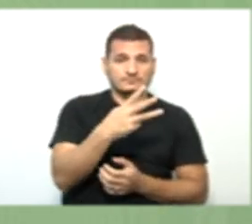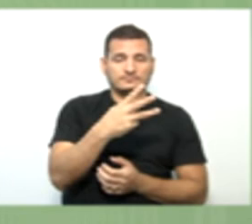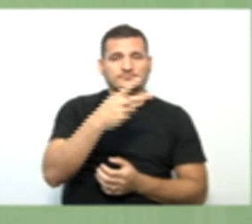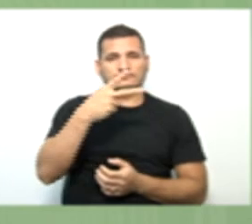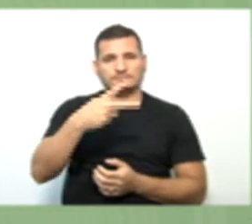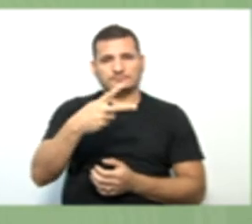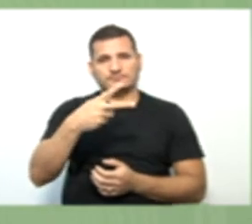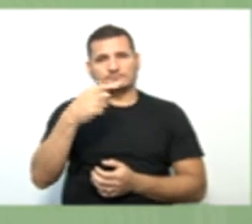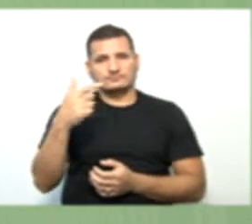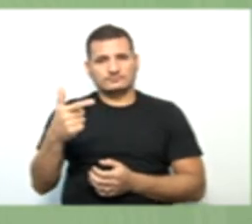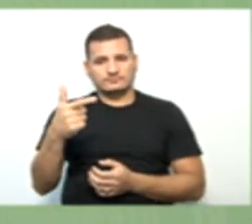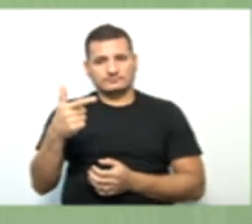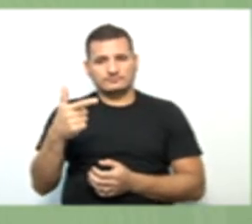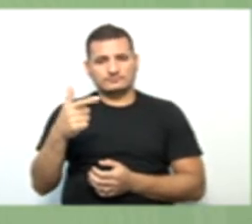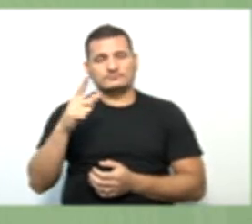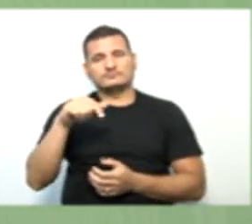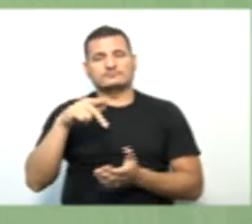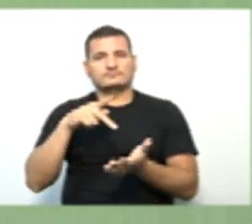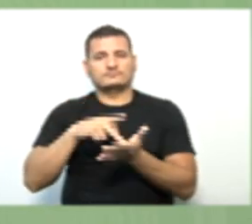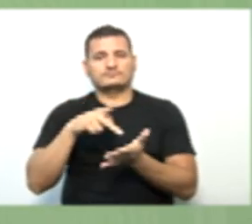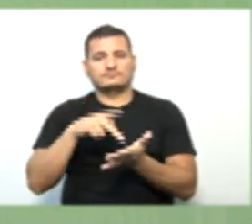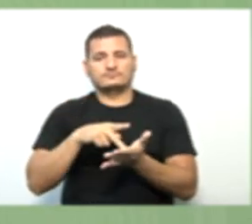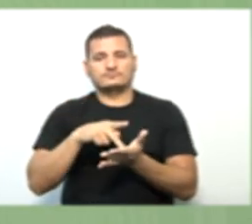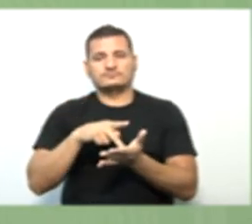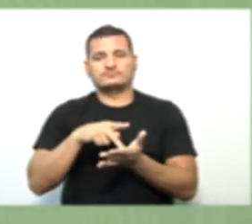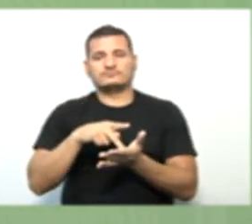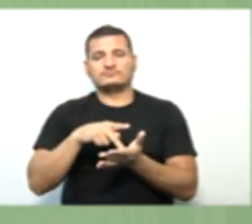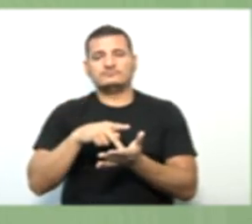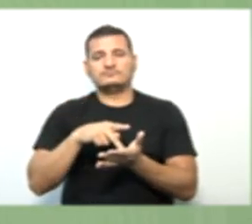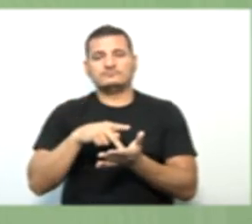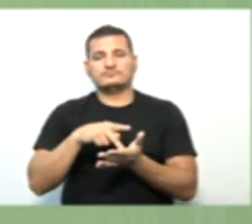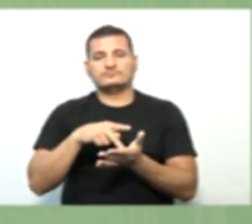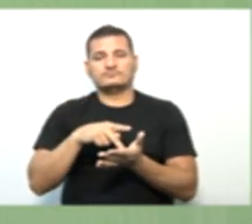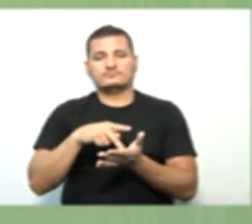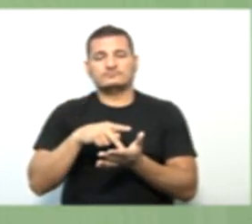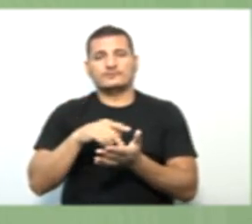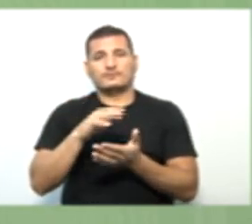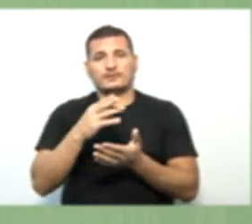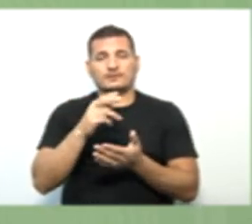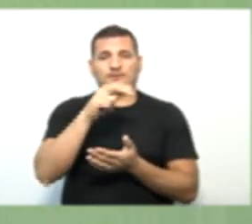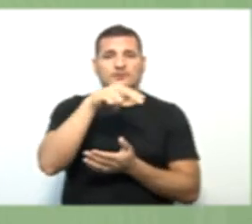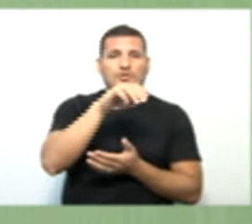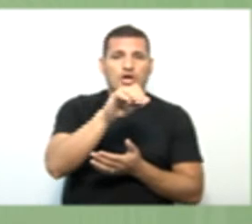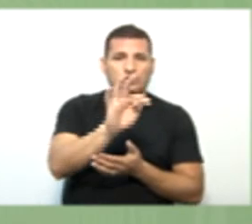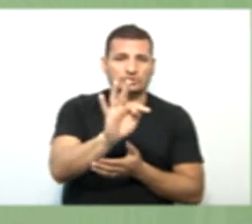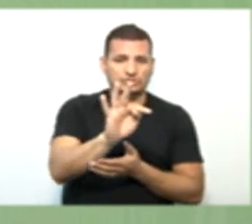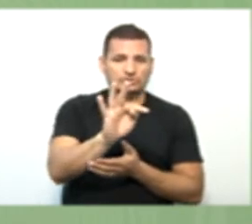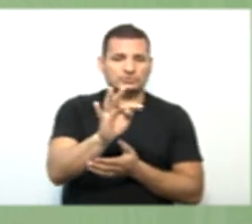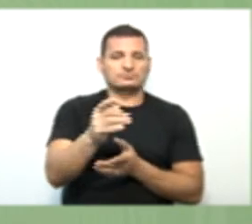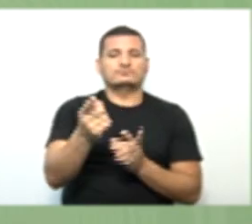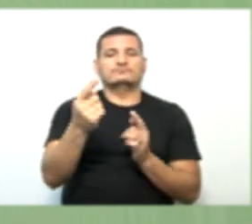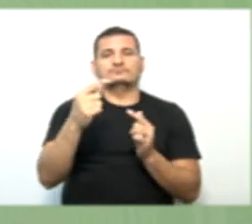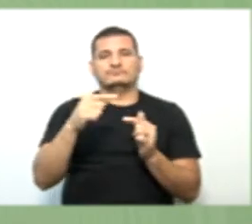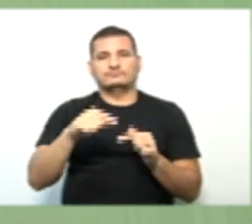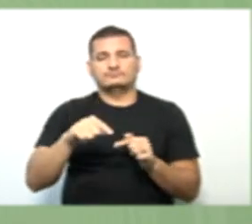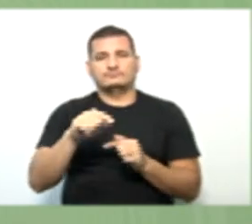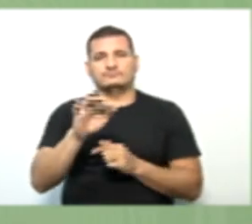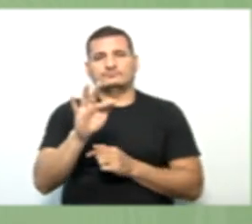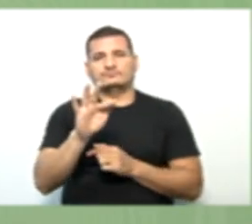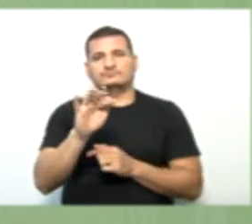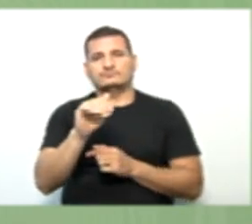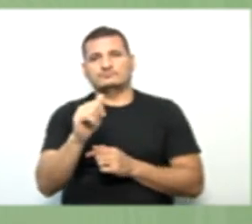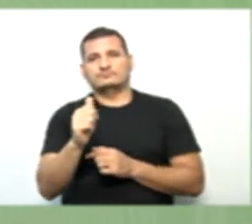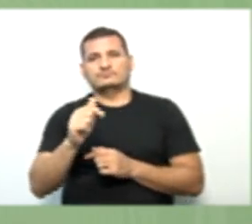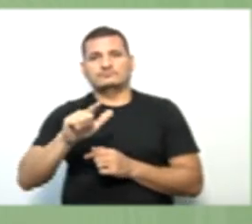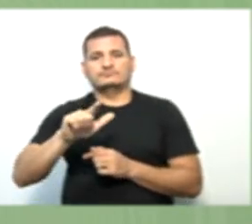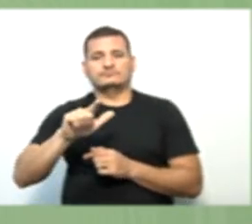2, isso é verdadeiro. Só que NOT verdadeiro vira falso. Então, essa é a função do operador NOT,